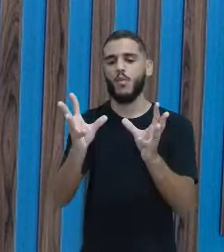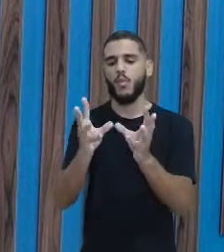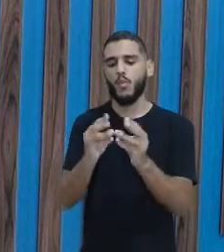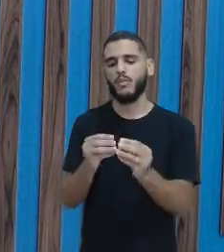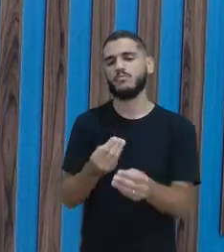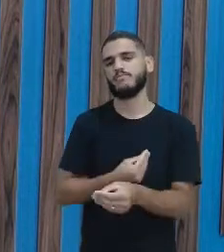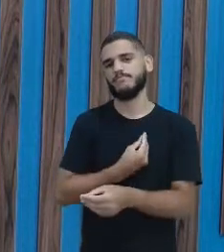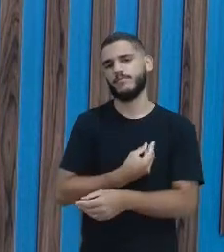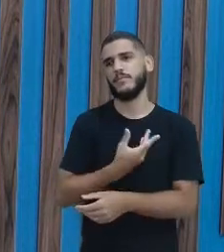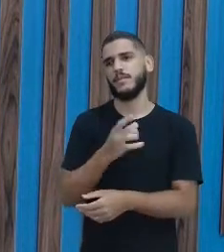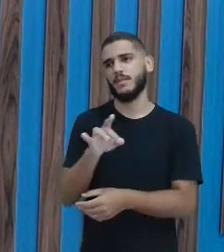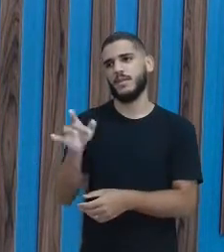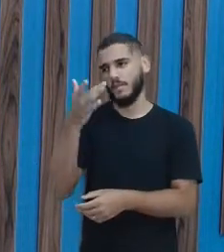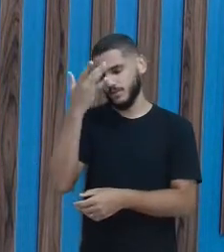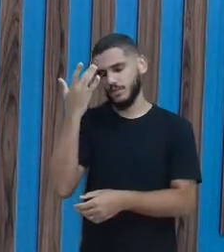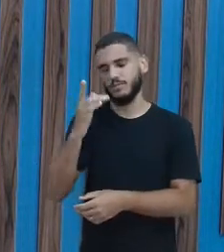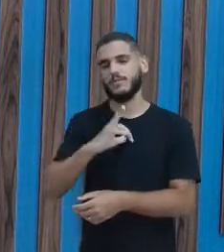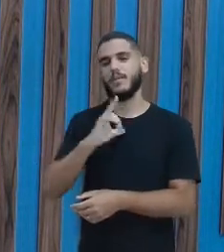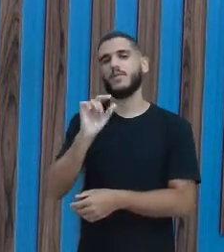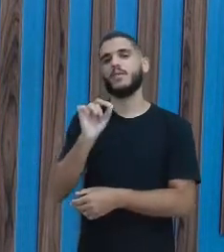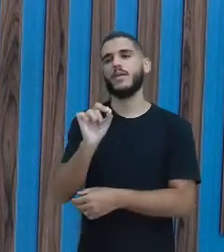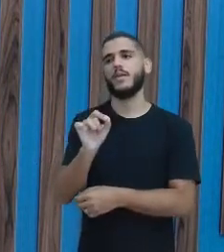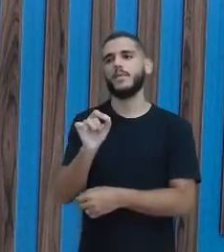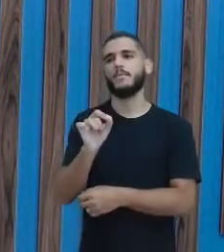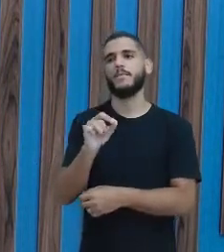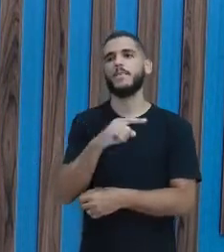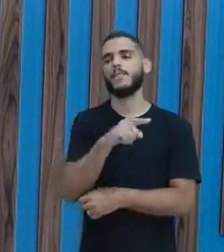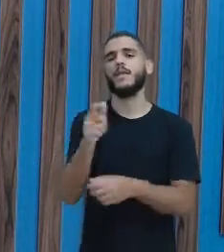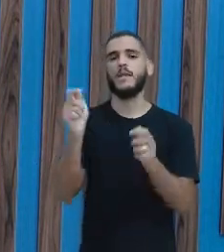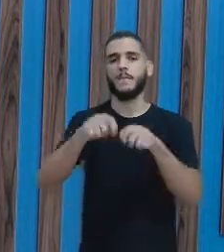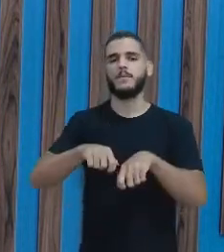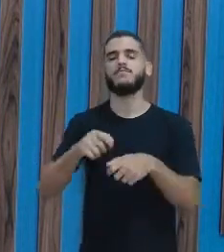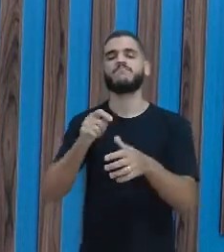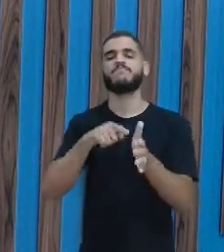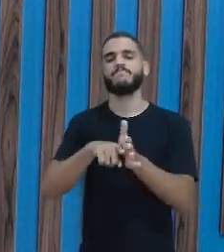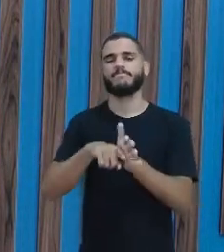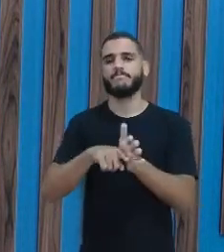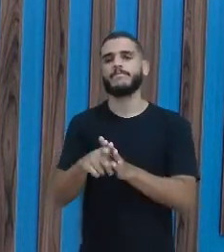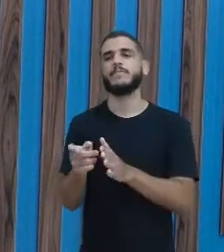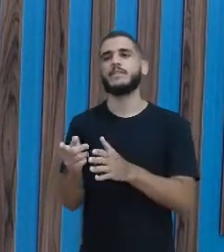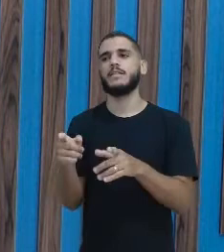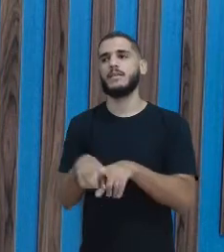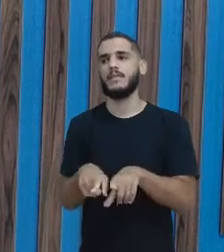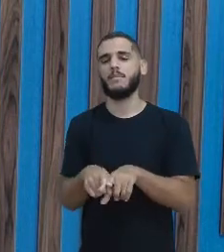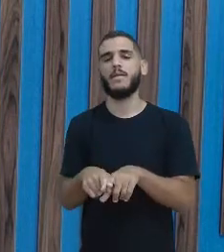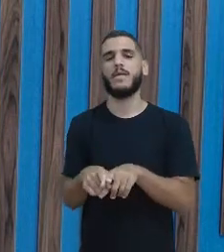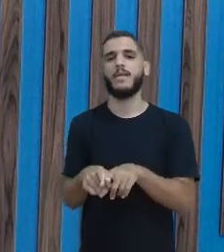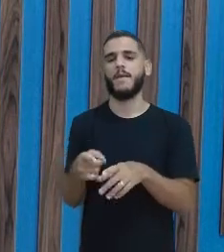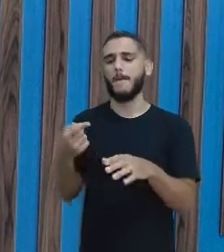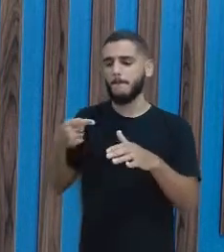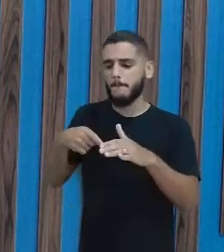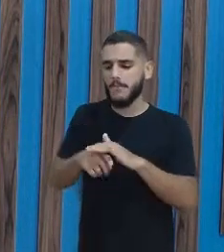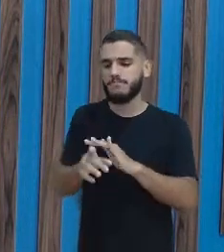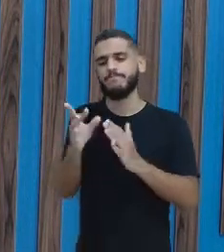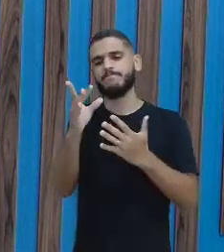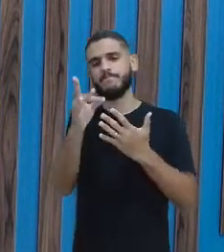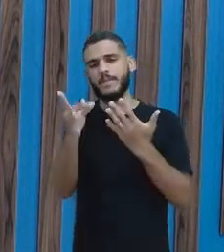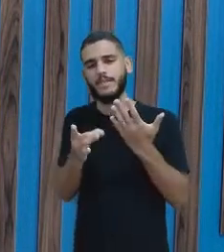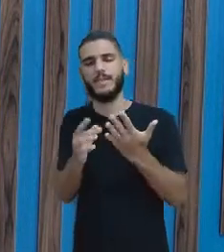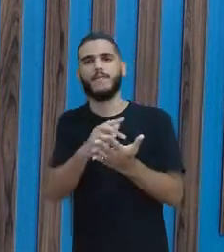Porque aqui a gente traz um gostinho. Vocês podem pesquisar e ver mais a fundo, mais